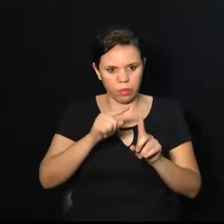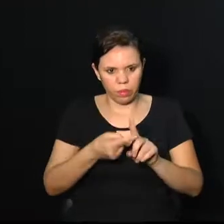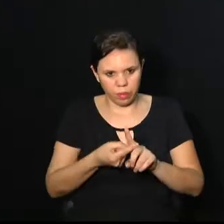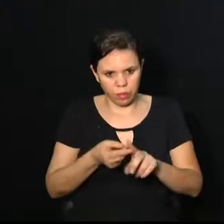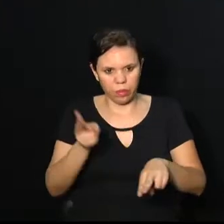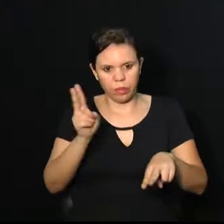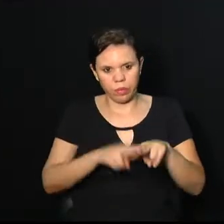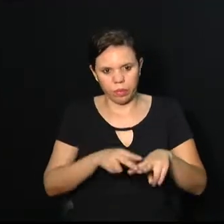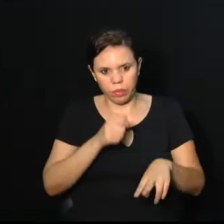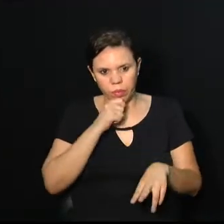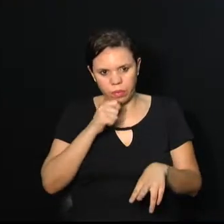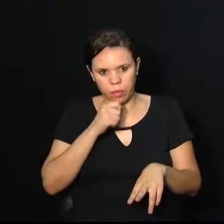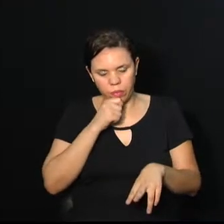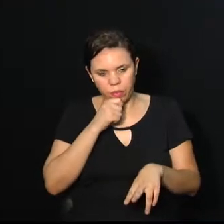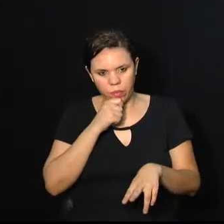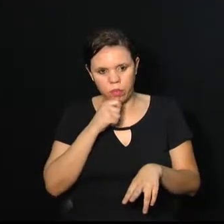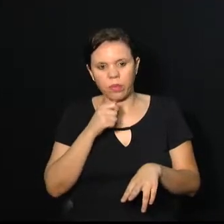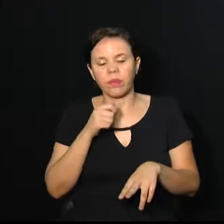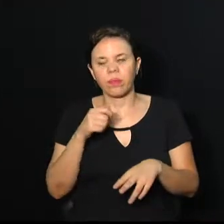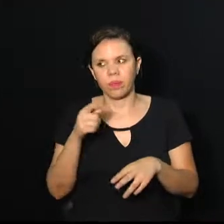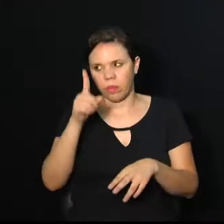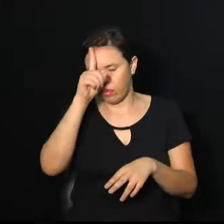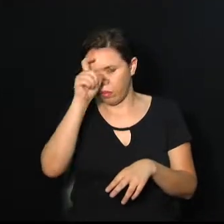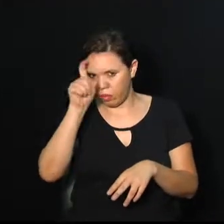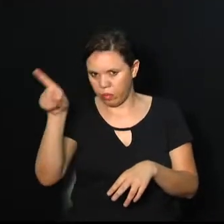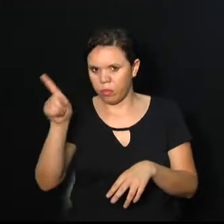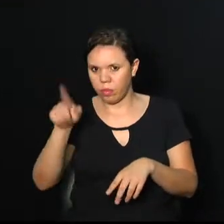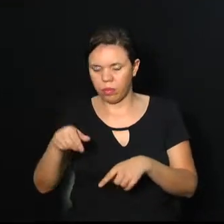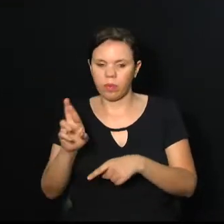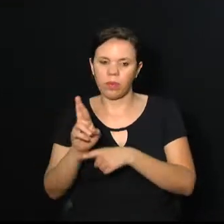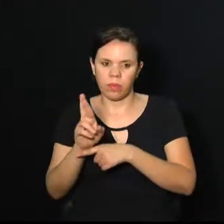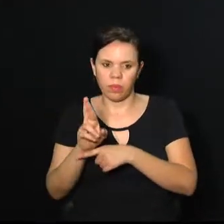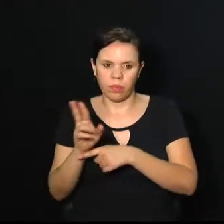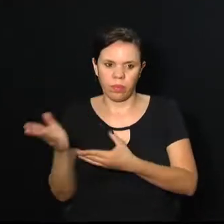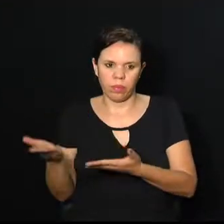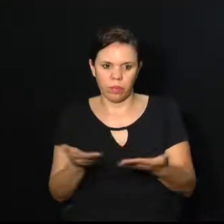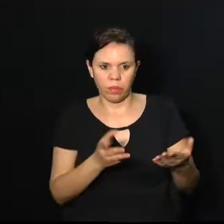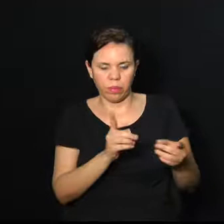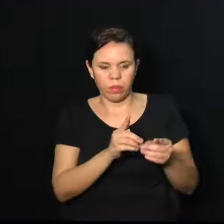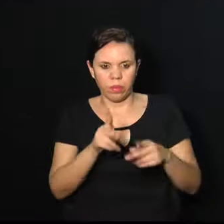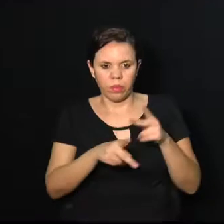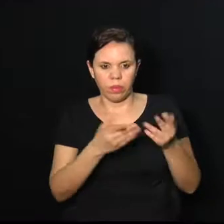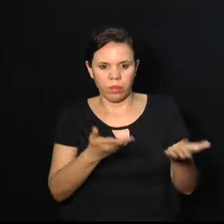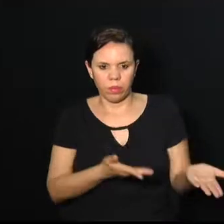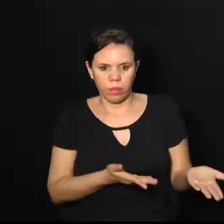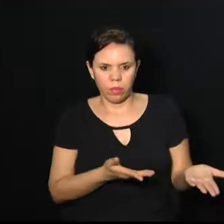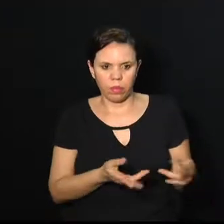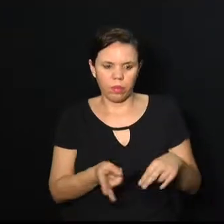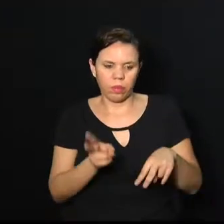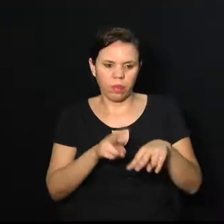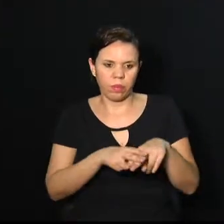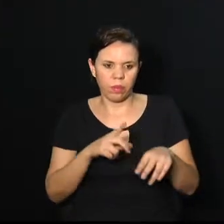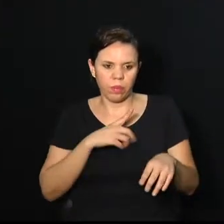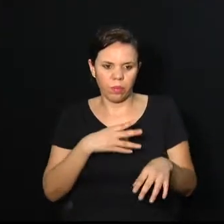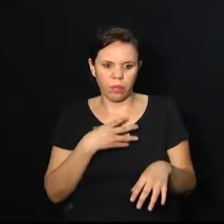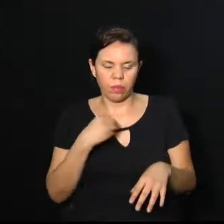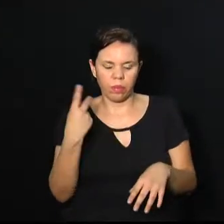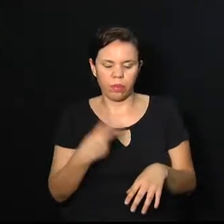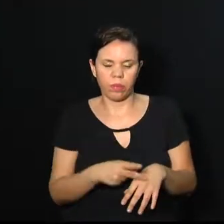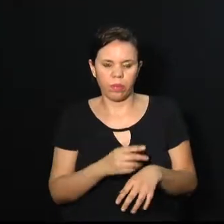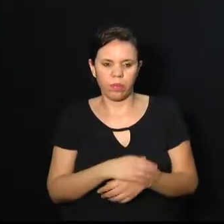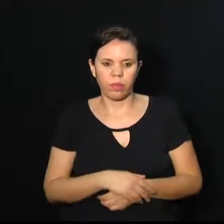E aí a maternidade é a referência para atendimento dessas educandas que vão lá ter seus filhos.